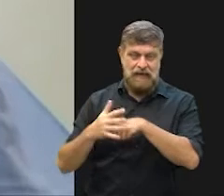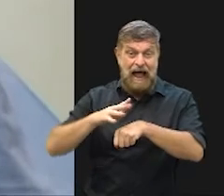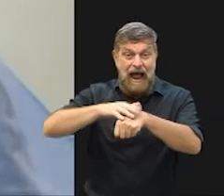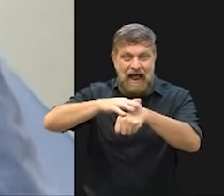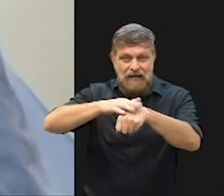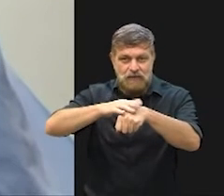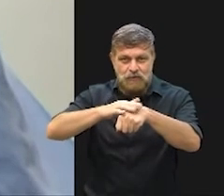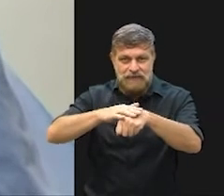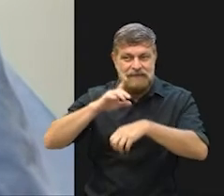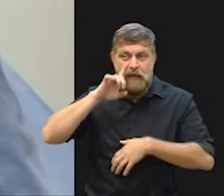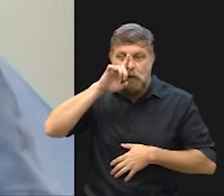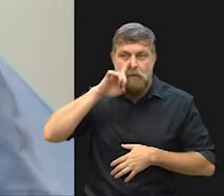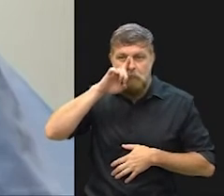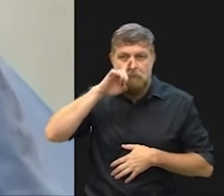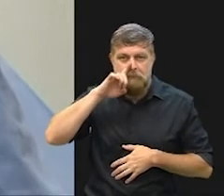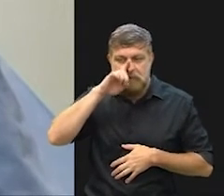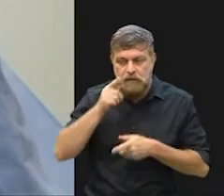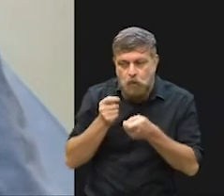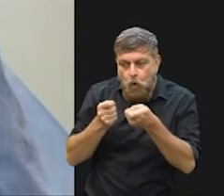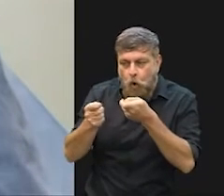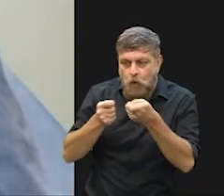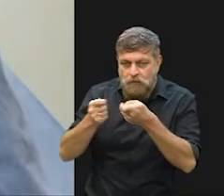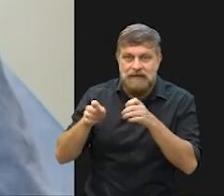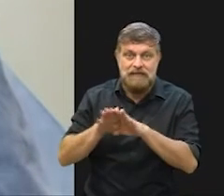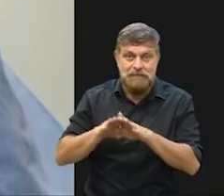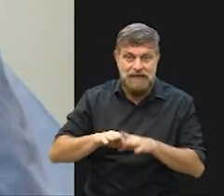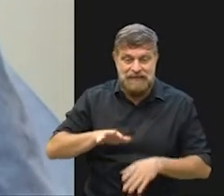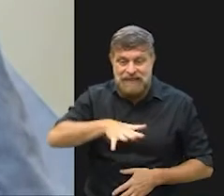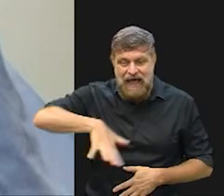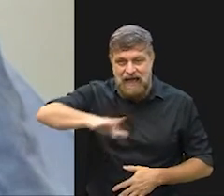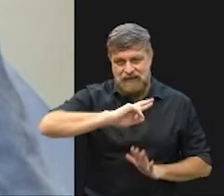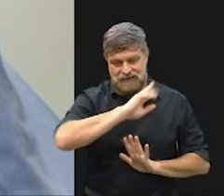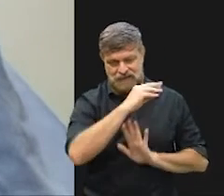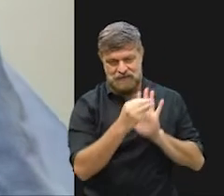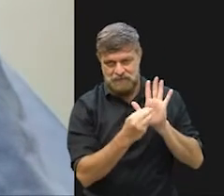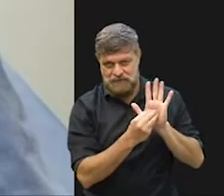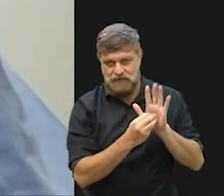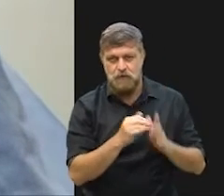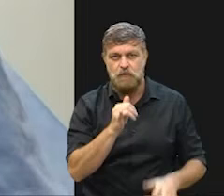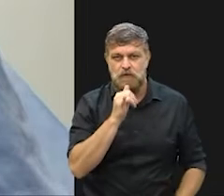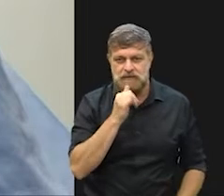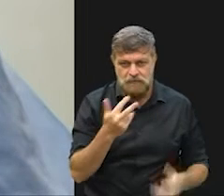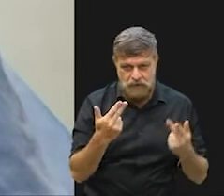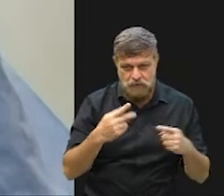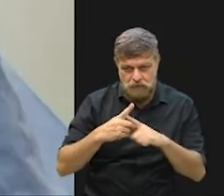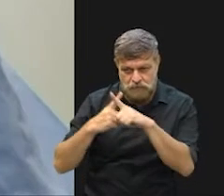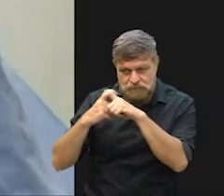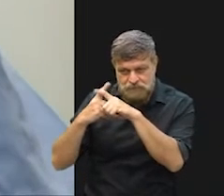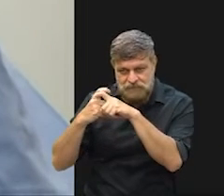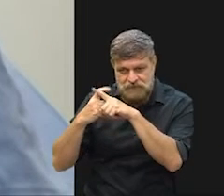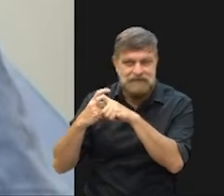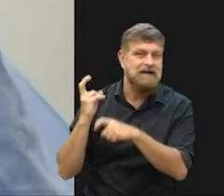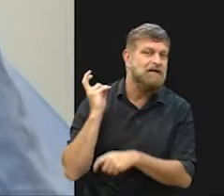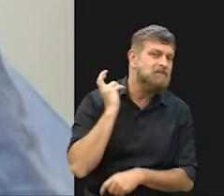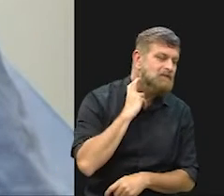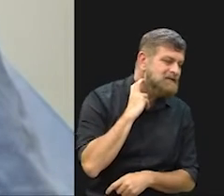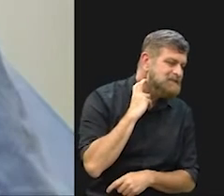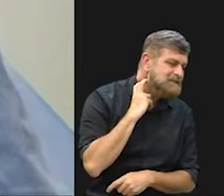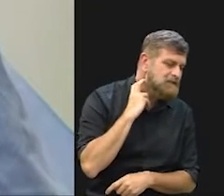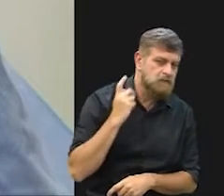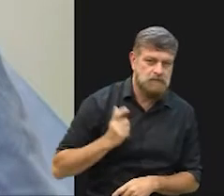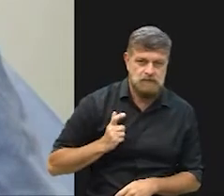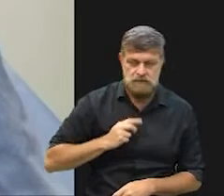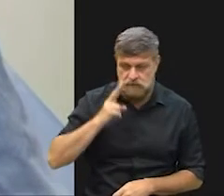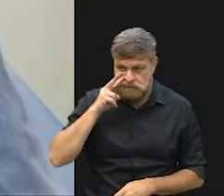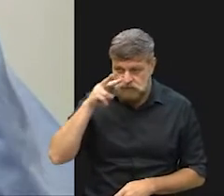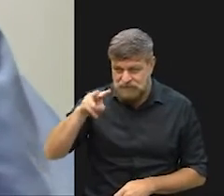um gerenciamento de risco e um gerenciamento ambiental também. Usando o mesmo exemplo do morcego, a gente vê